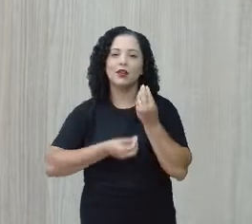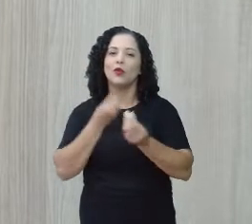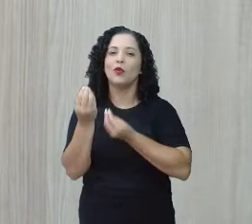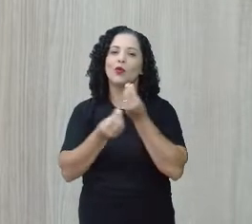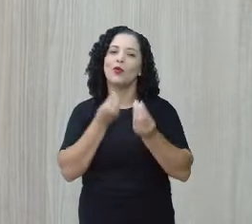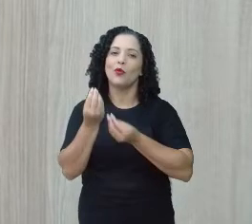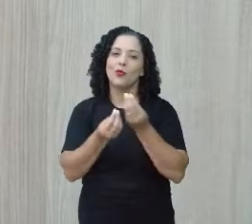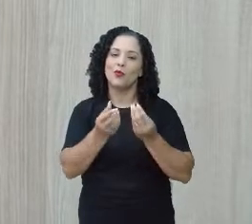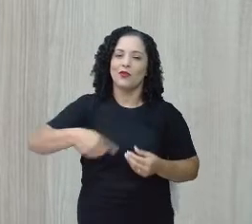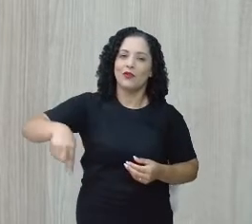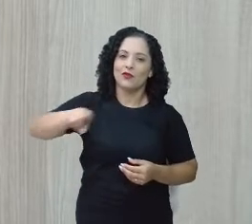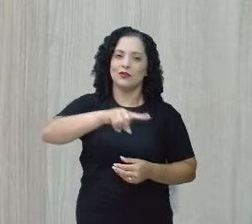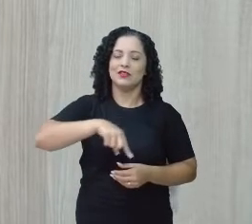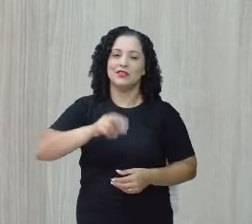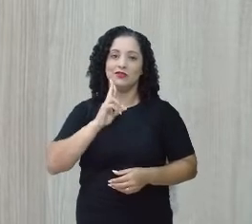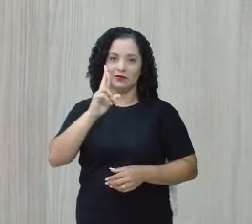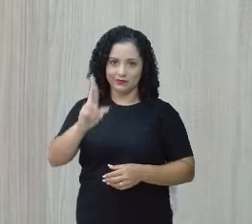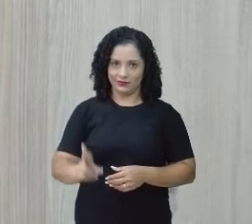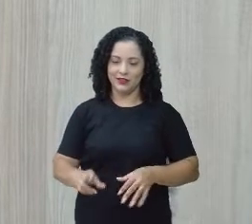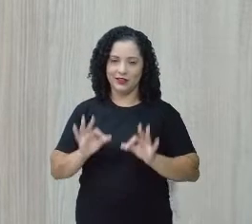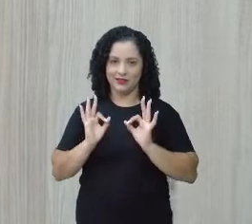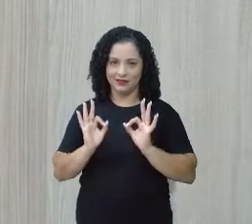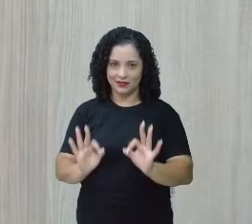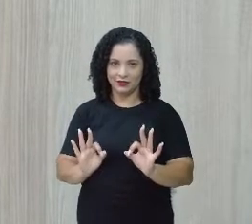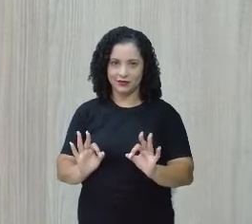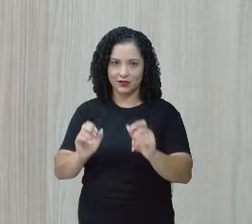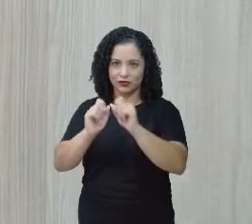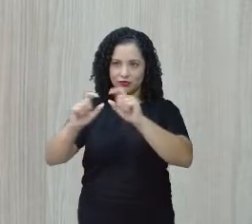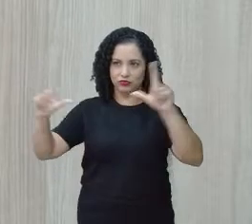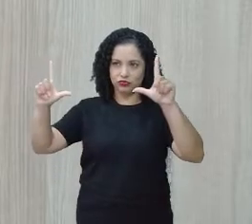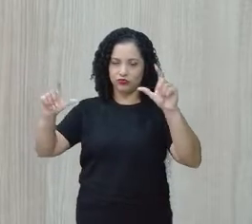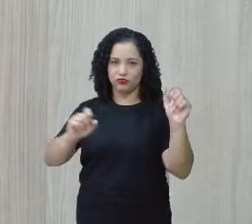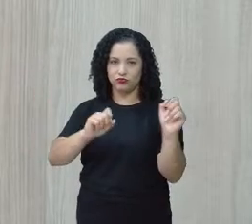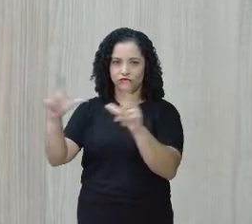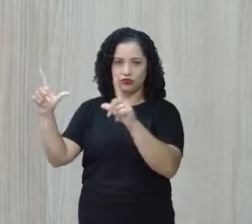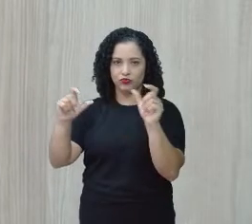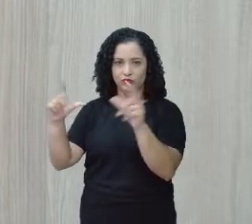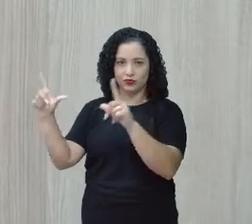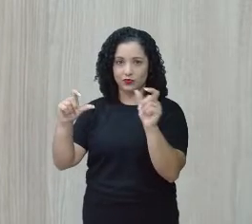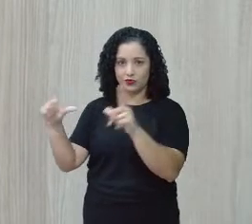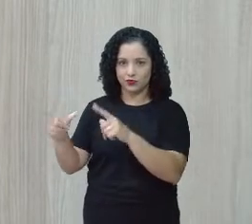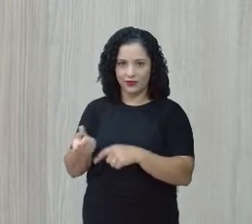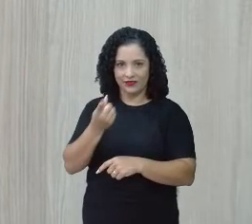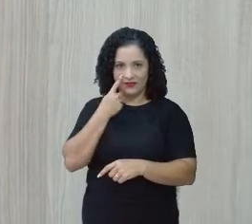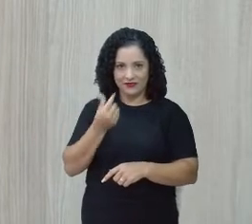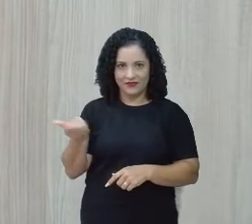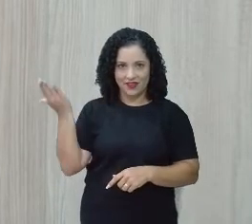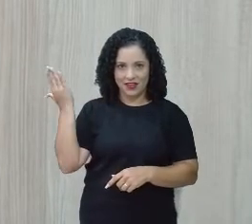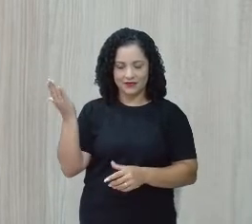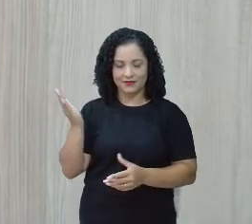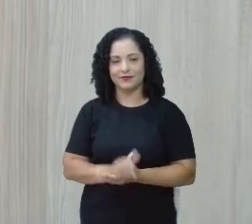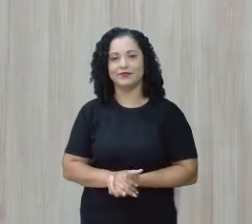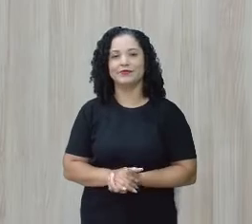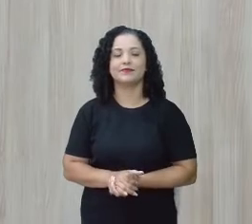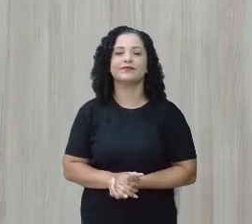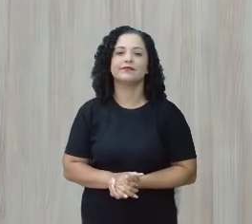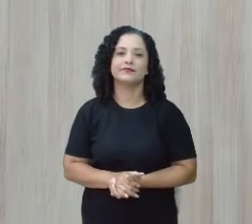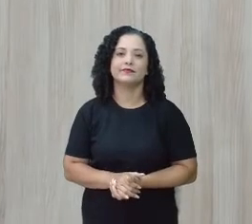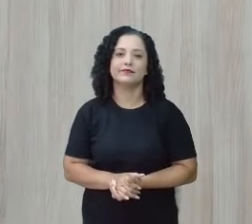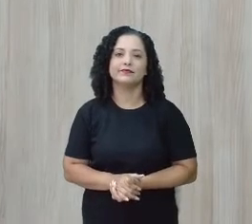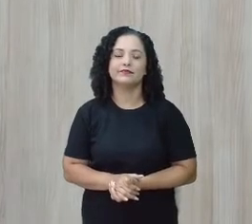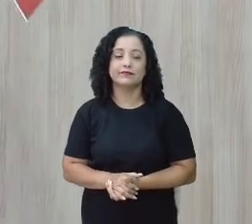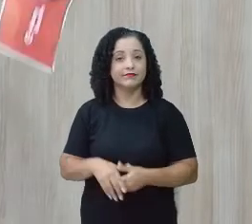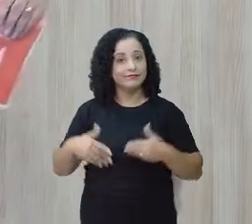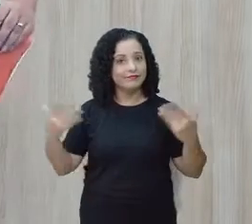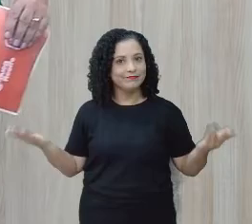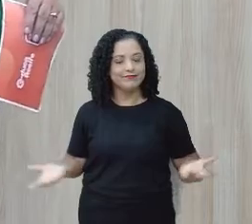vai dar para vocês poderem responder através das imagens que vão ser colocadas, tá certo? Fiquem atentos. Pois é, professora